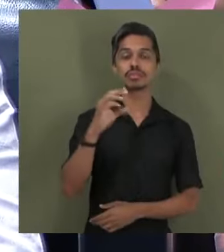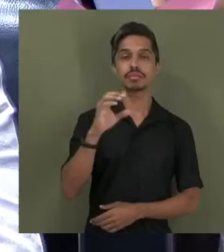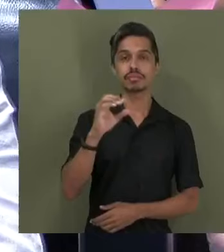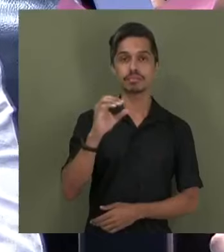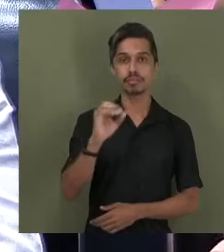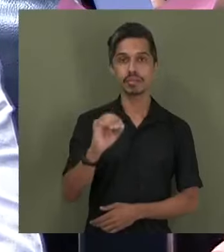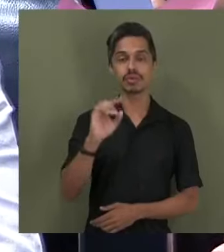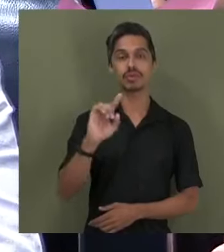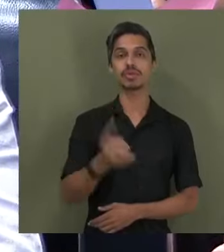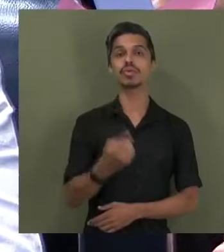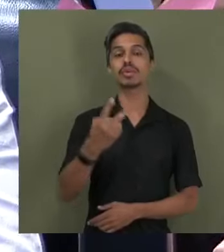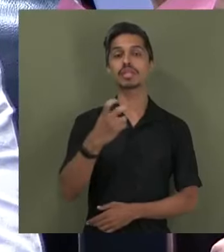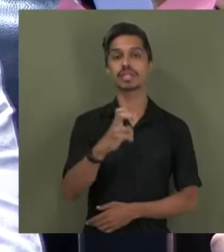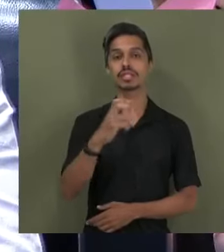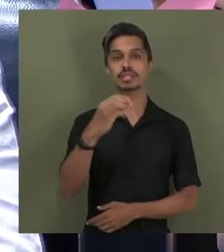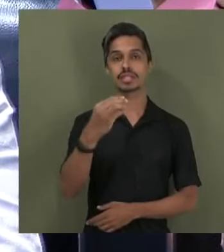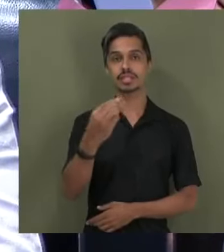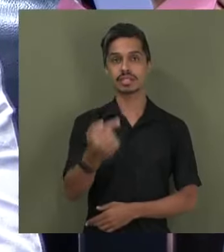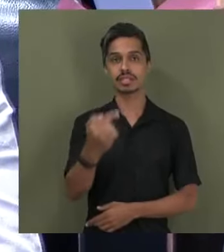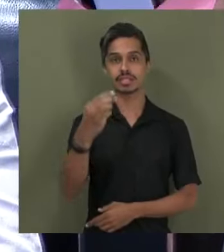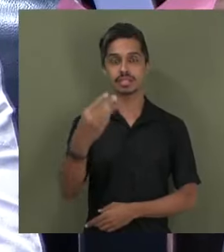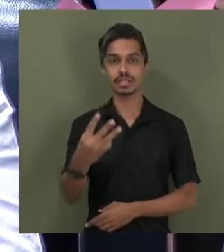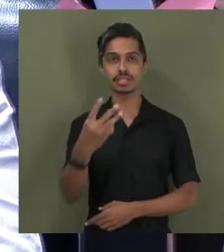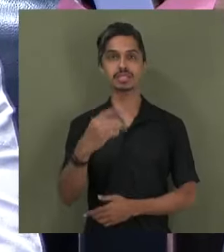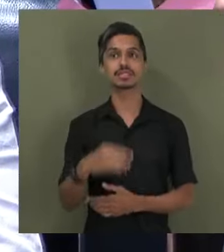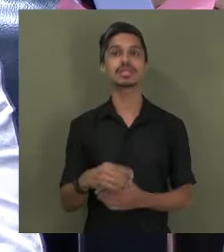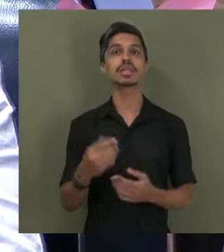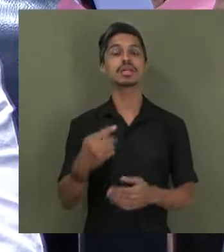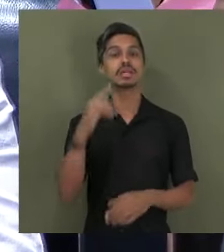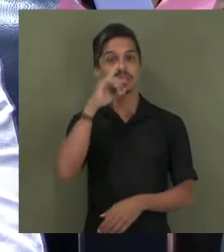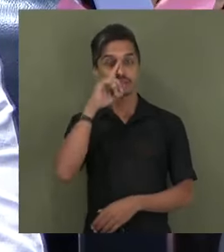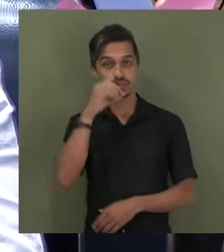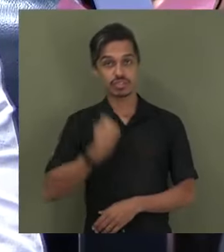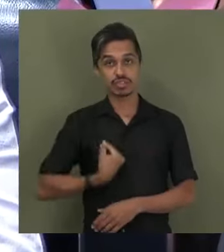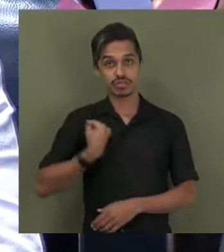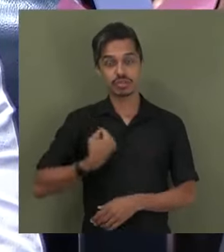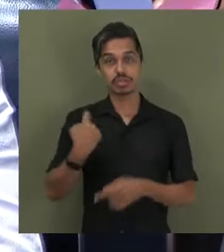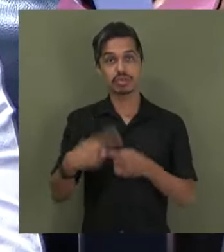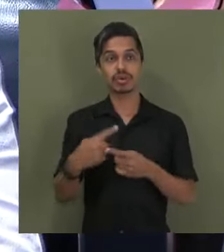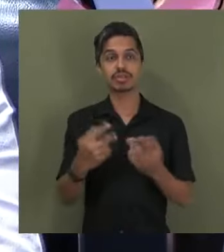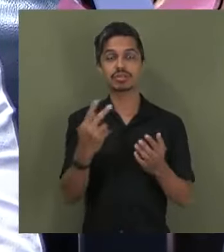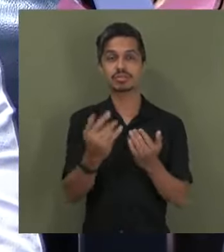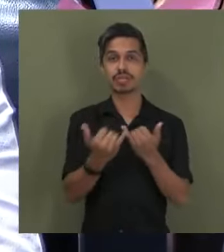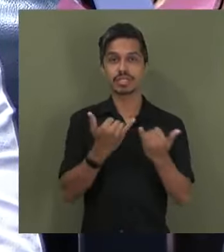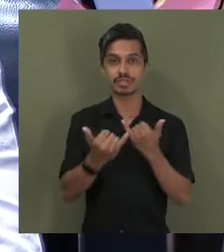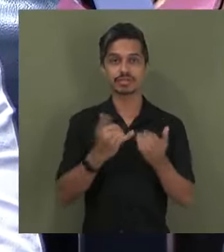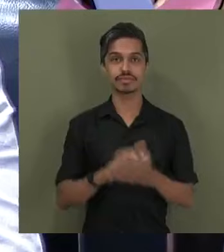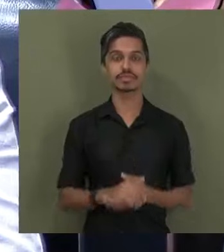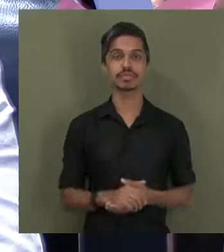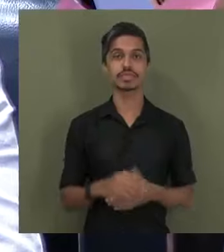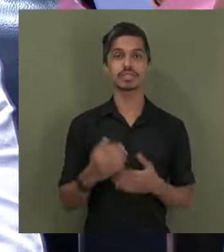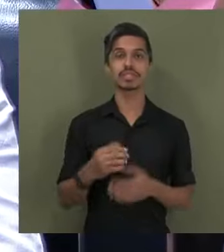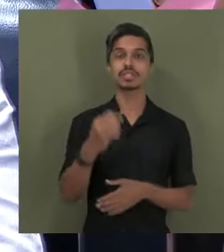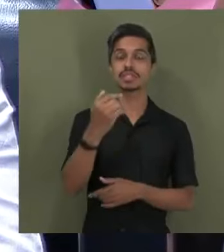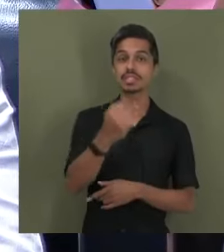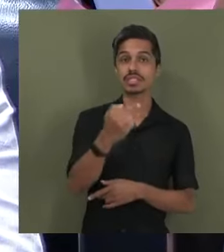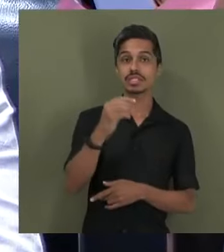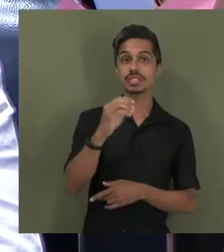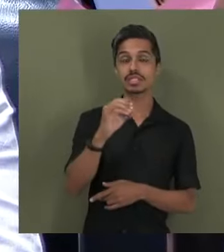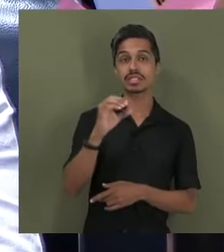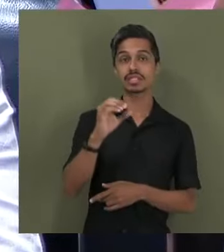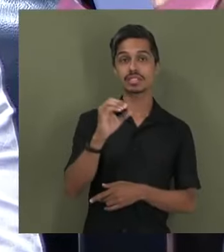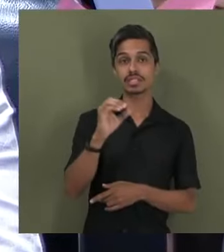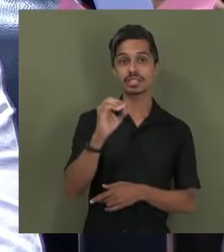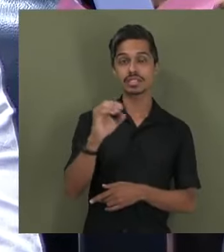mulheres correram risco de morte pela mesma razão. Quase 237 mil mulheres, senhoras